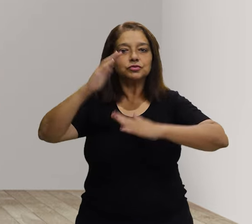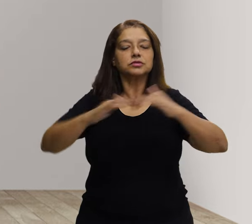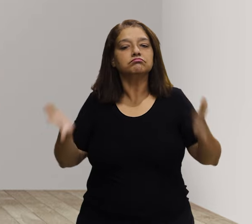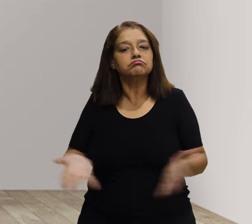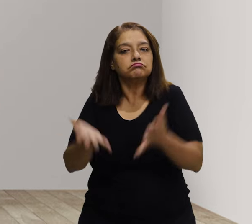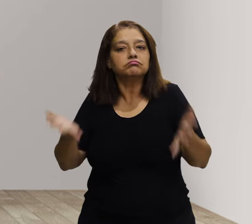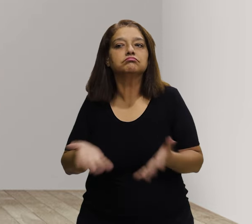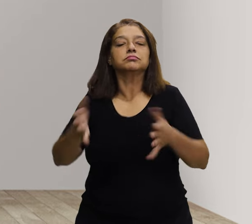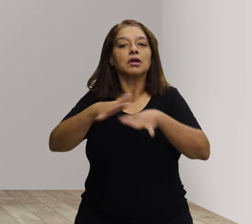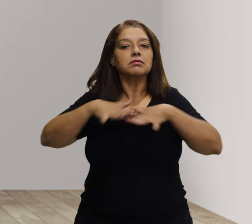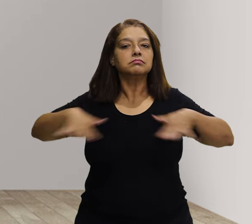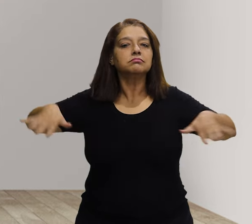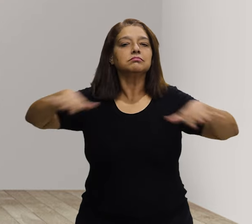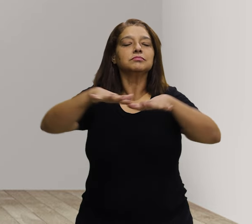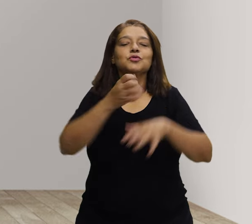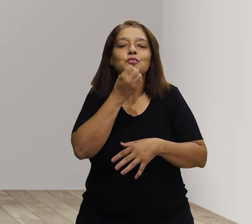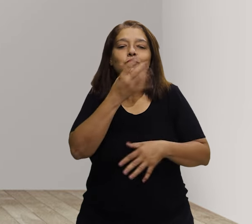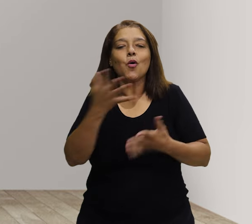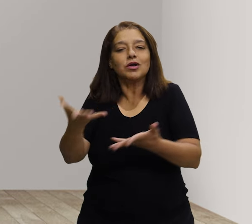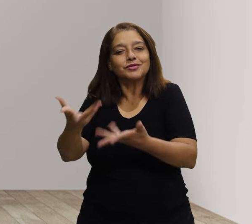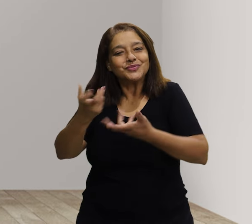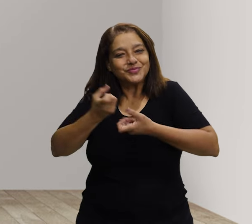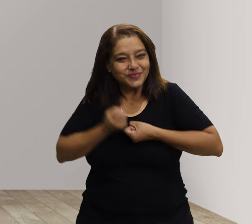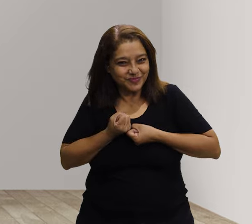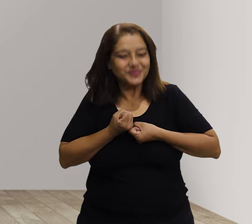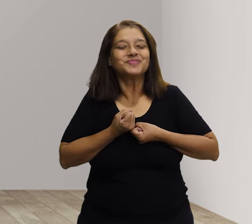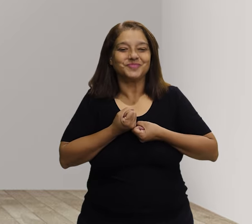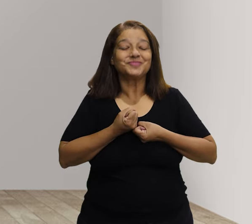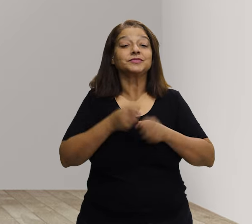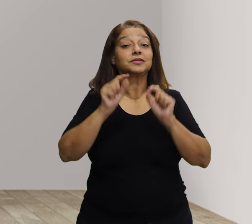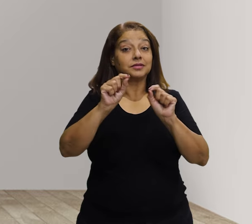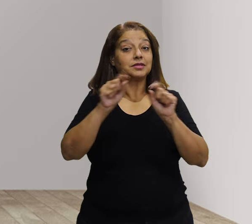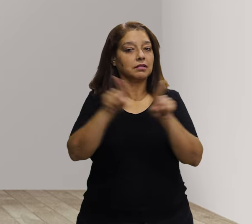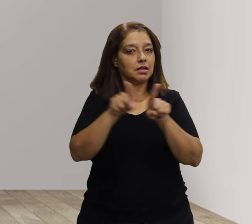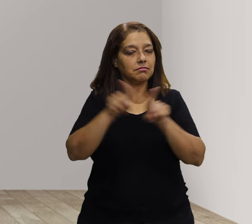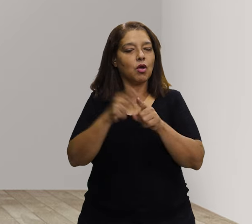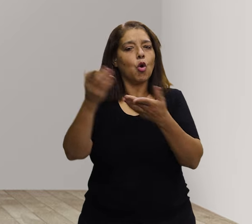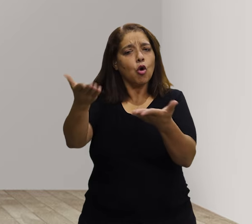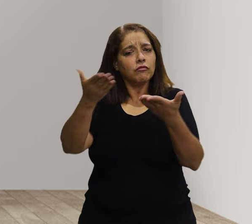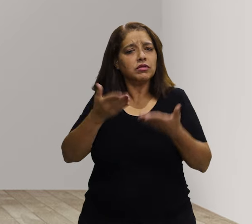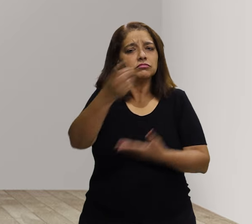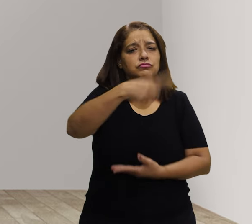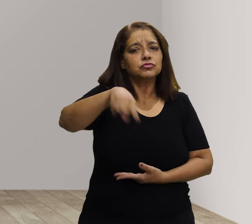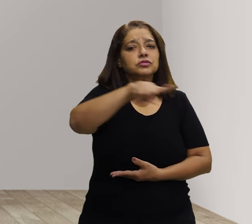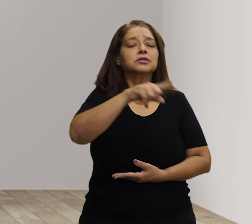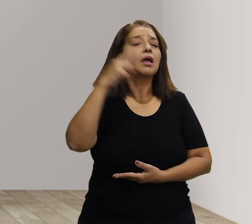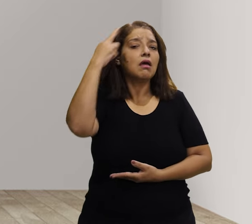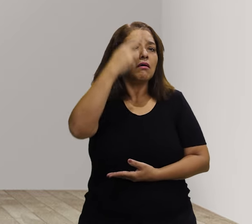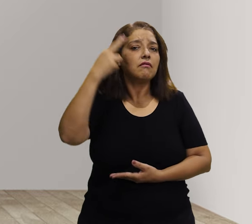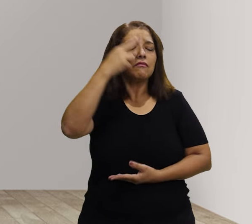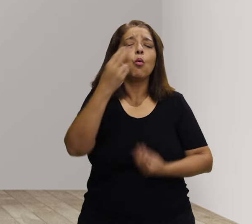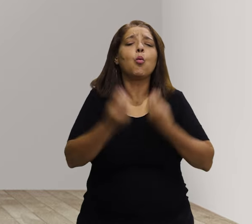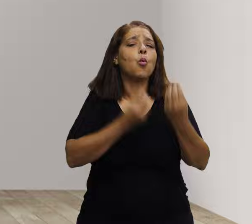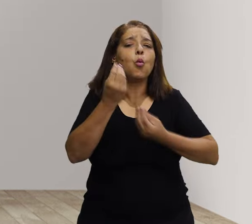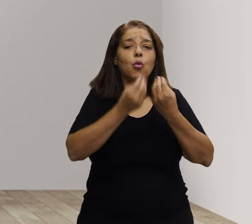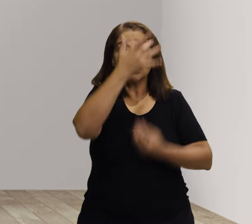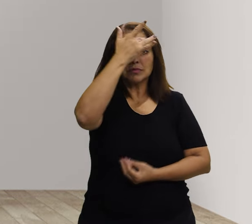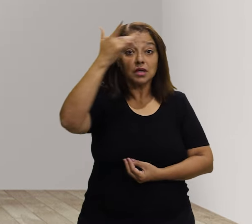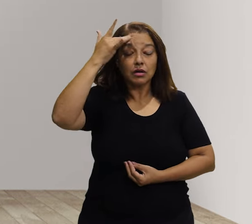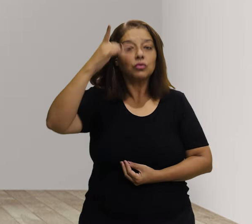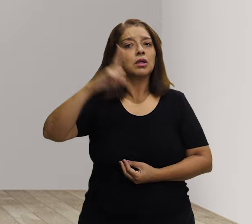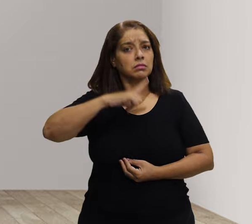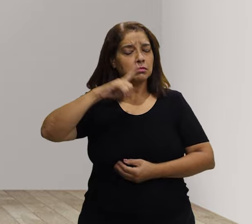de ambientes mais acolhedores. Além disso, convidamos a reflexão sobre o quanto a saúde mental